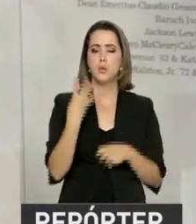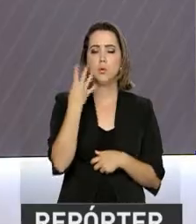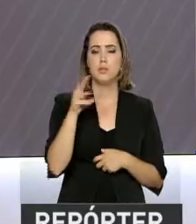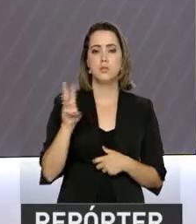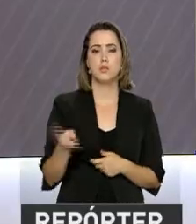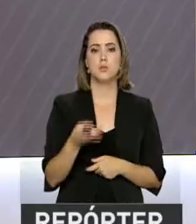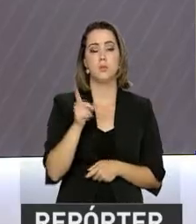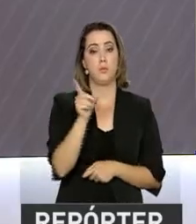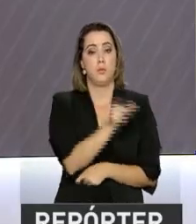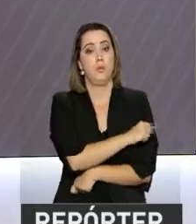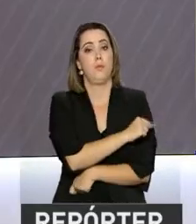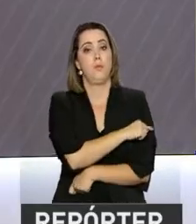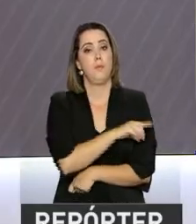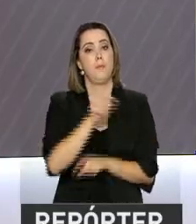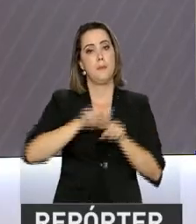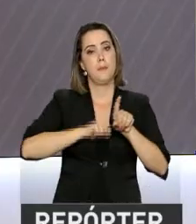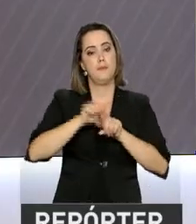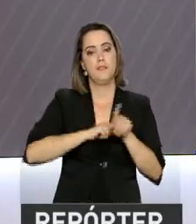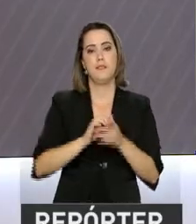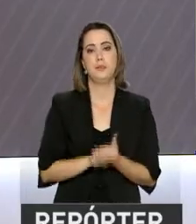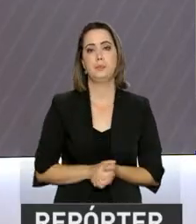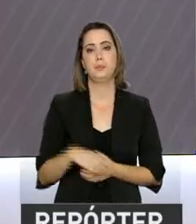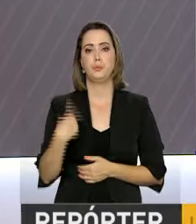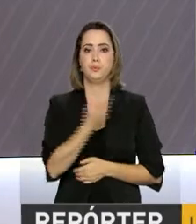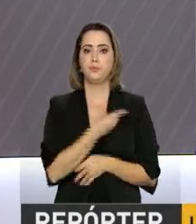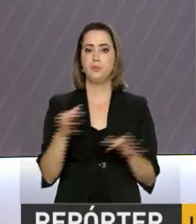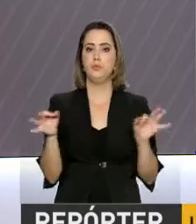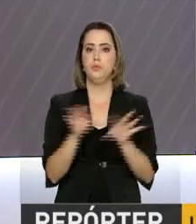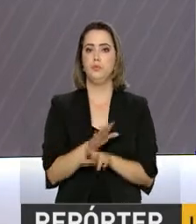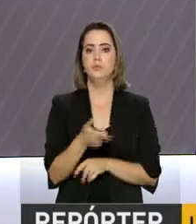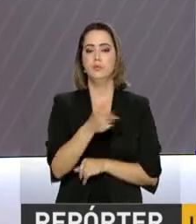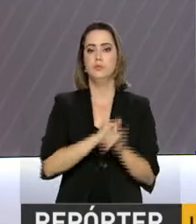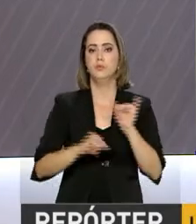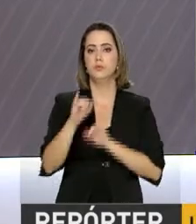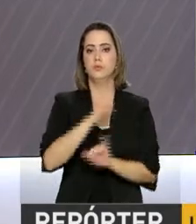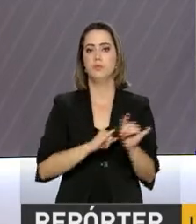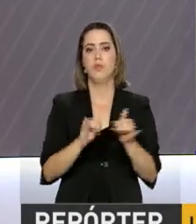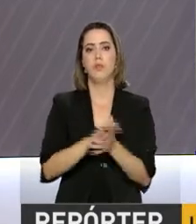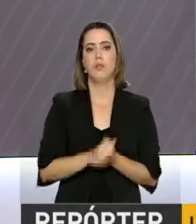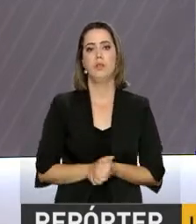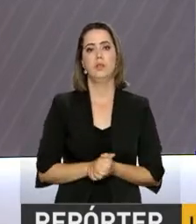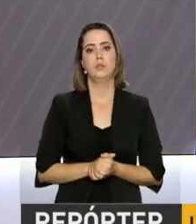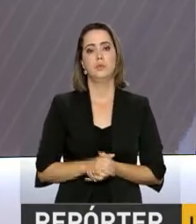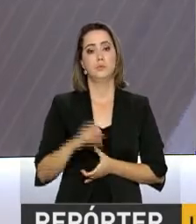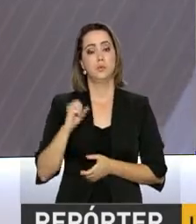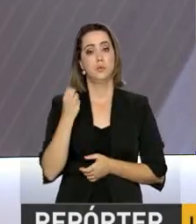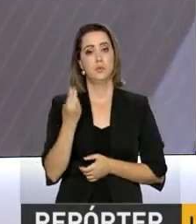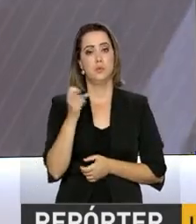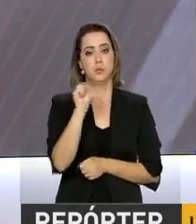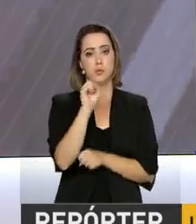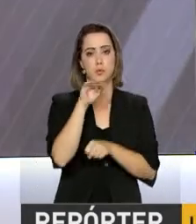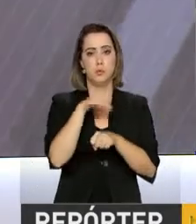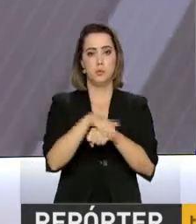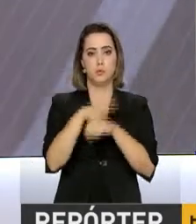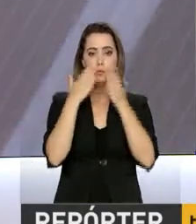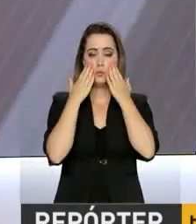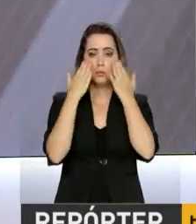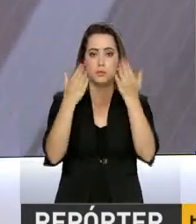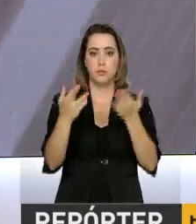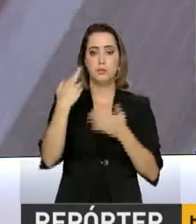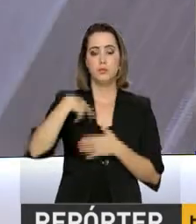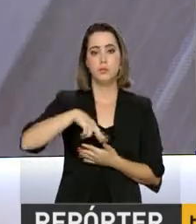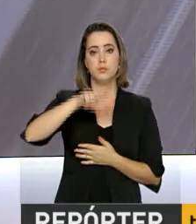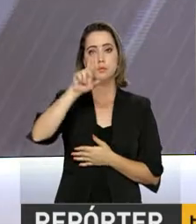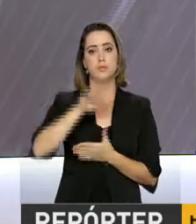mês. Nós ficamos por aqui e voltamos a qualquer momento com outras informações, ou às 8 da noite, na próxima edição